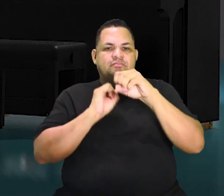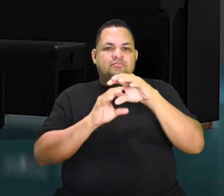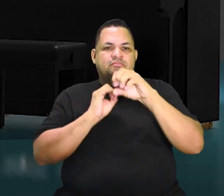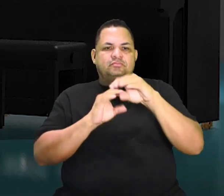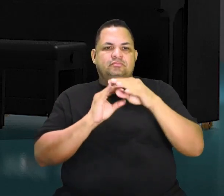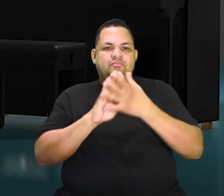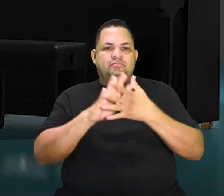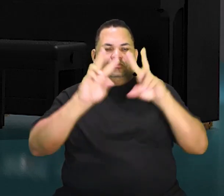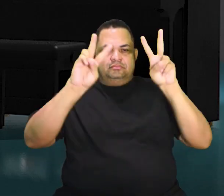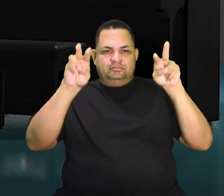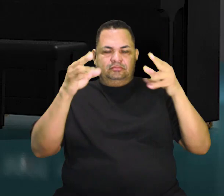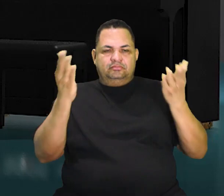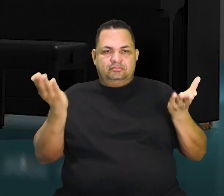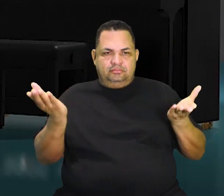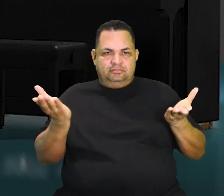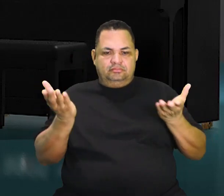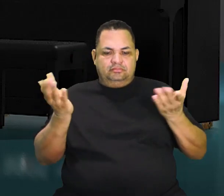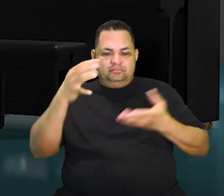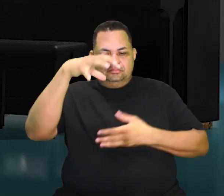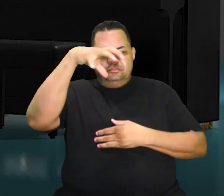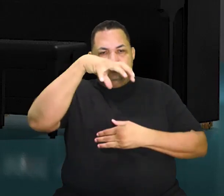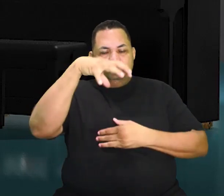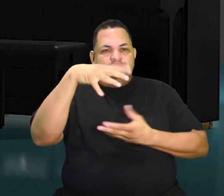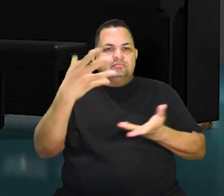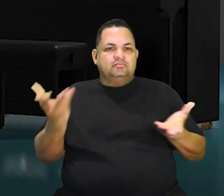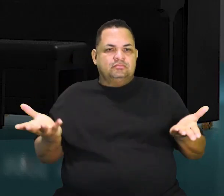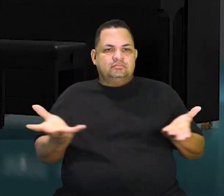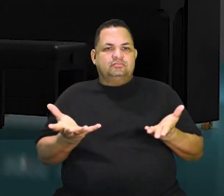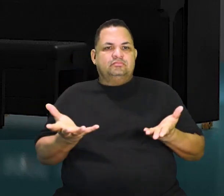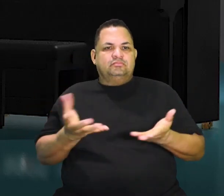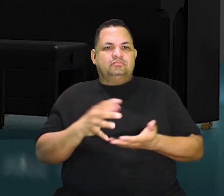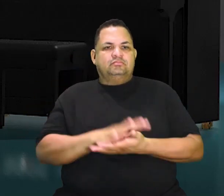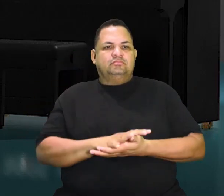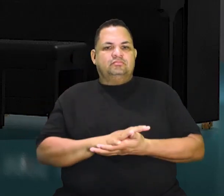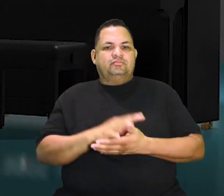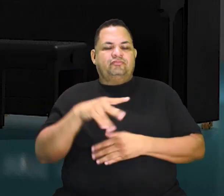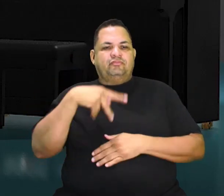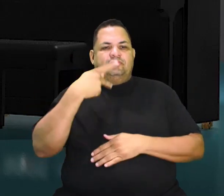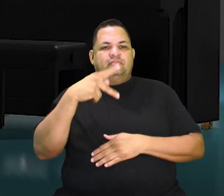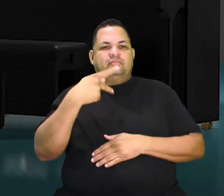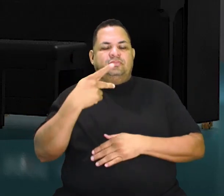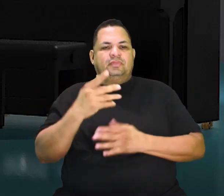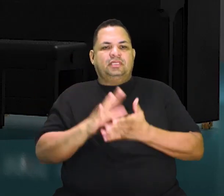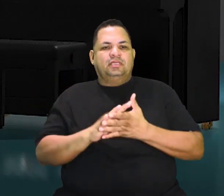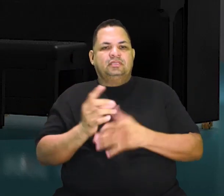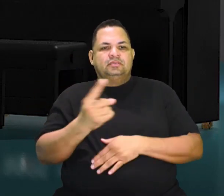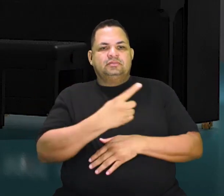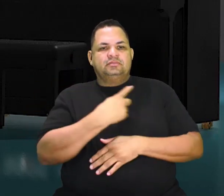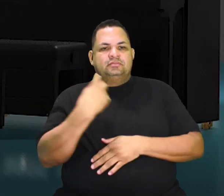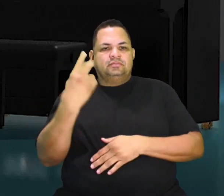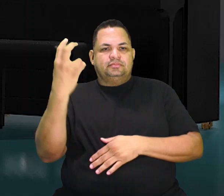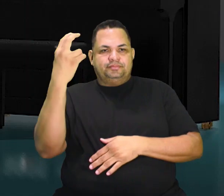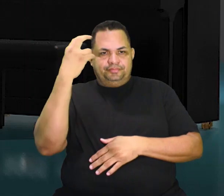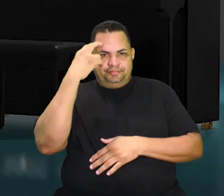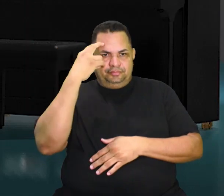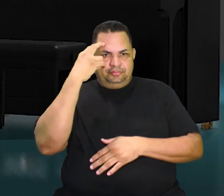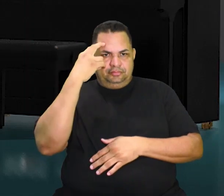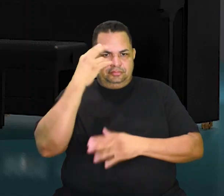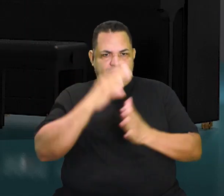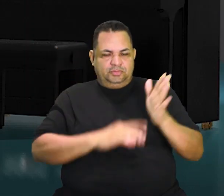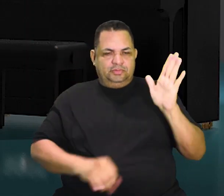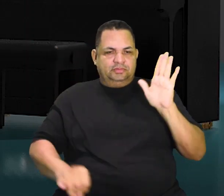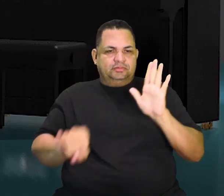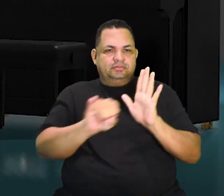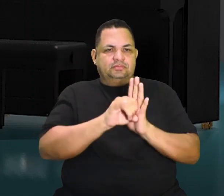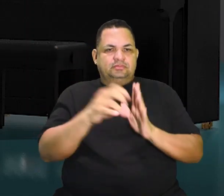abordando os temas locais, os artistas locais, falando da nossa cultura, conhecendo mais sobre as nossas